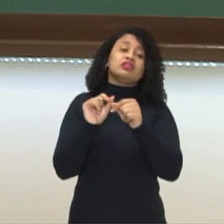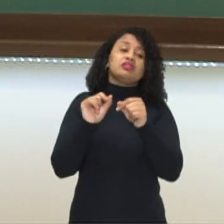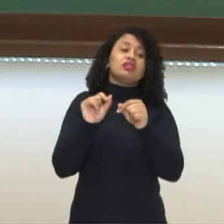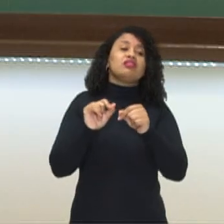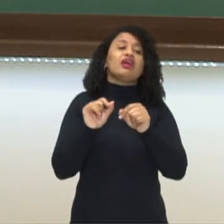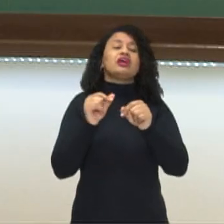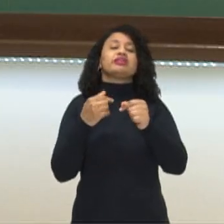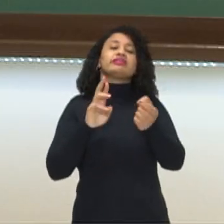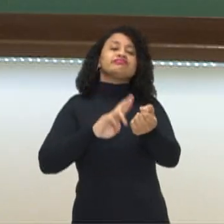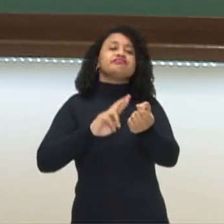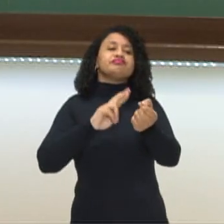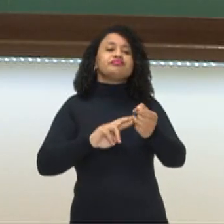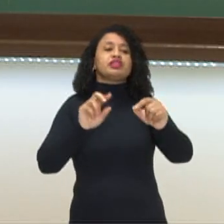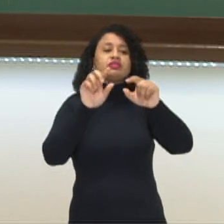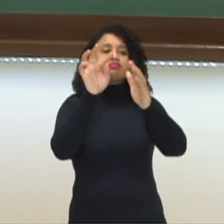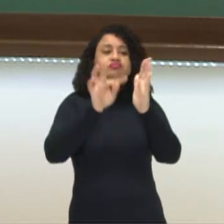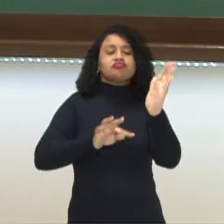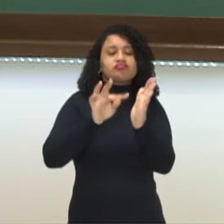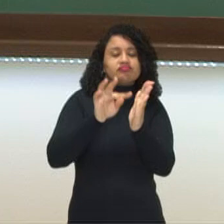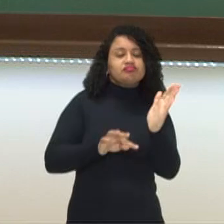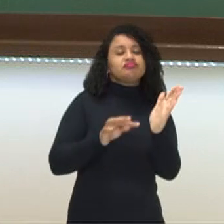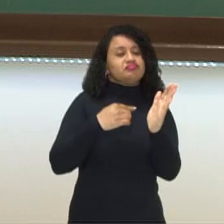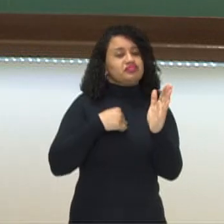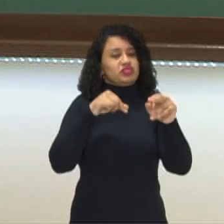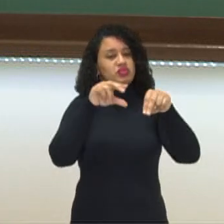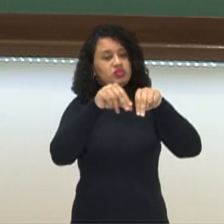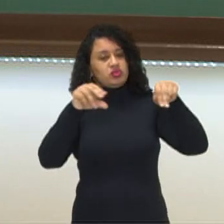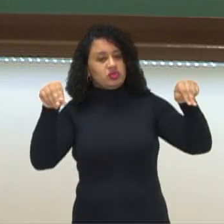suas rimas, né? Os seus repentes,